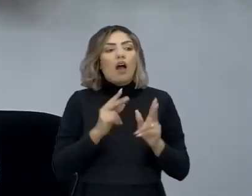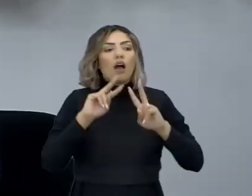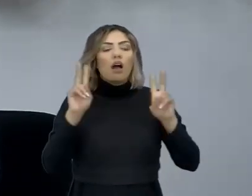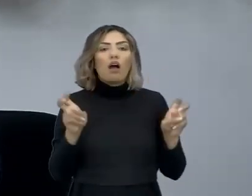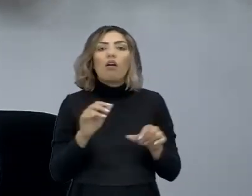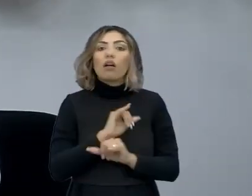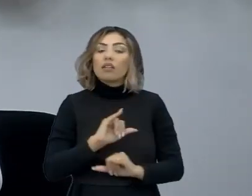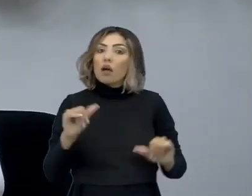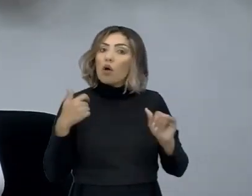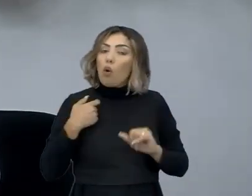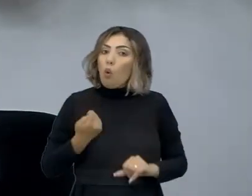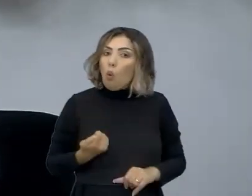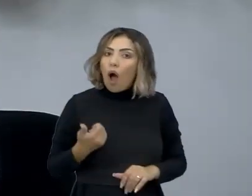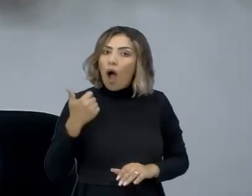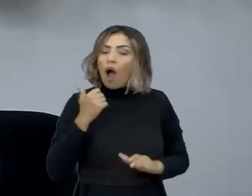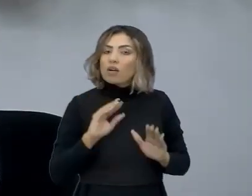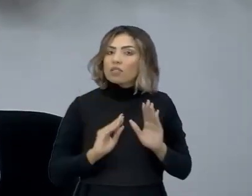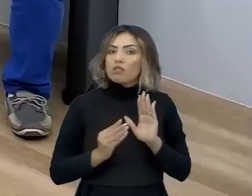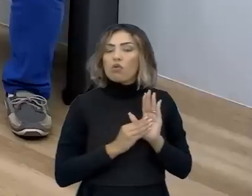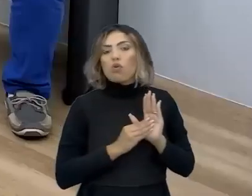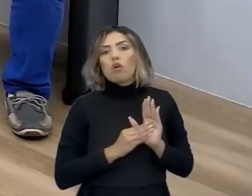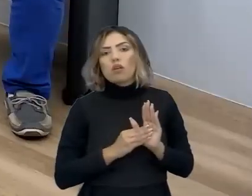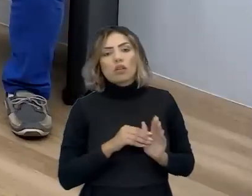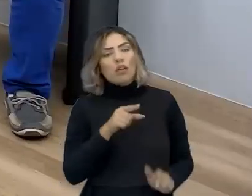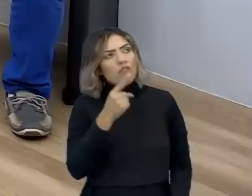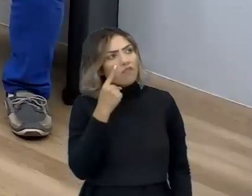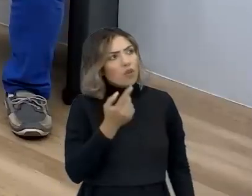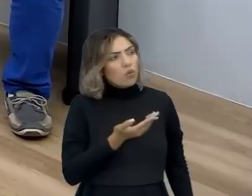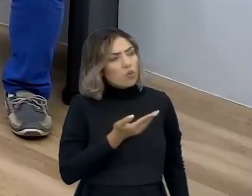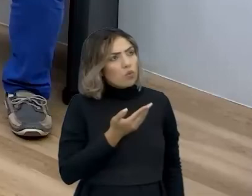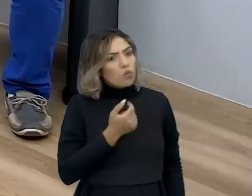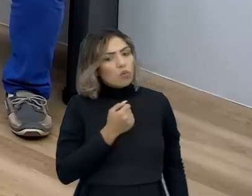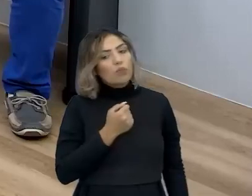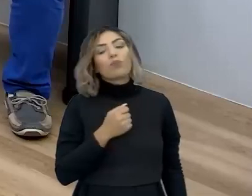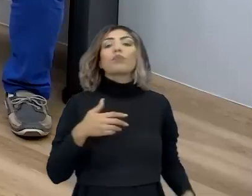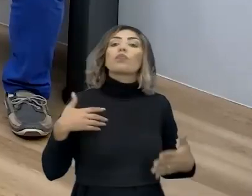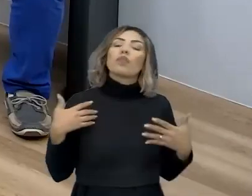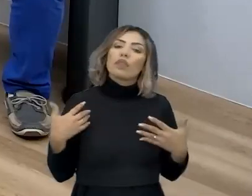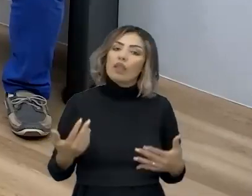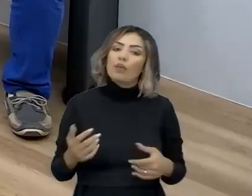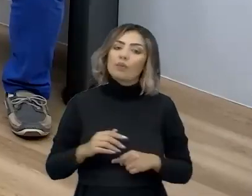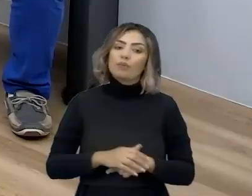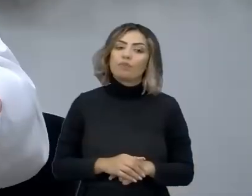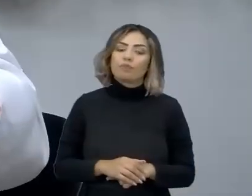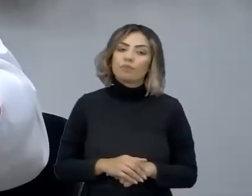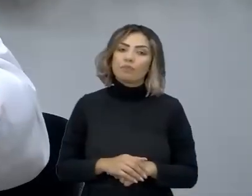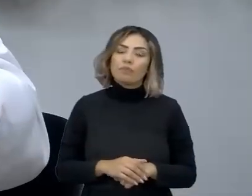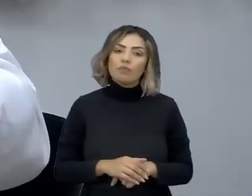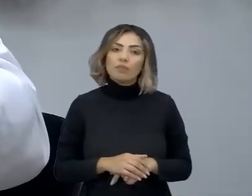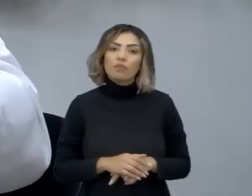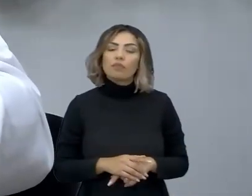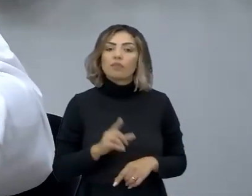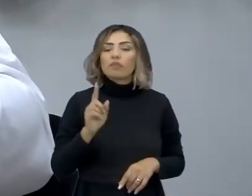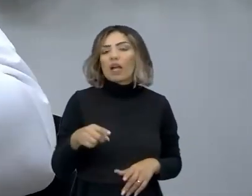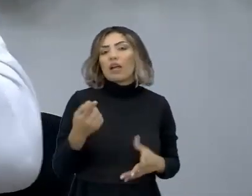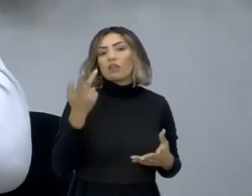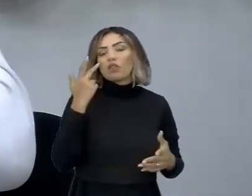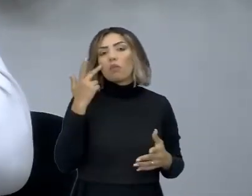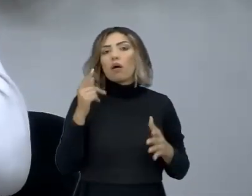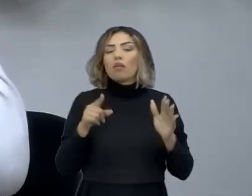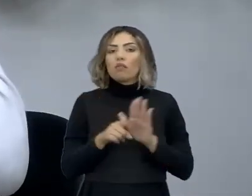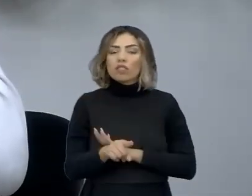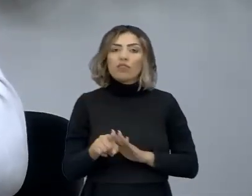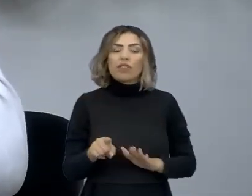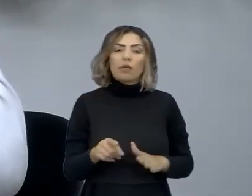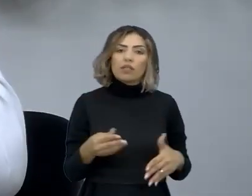coloquei isso. Eveline viu, né, a aula, ou não? Bom, É lugar comum perguntar. Eu adorei